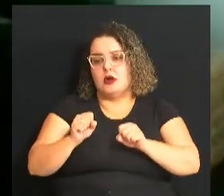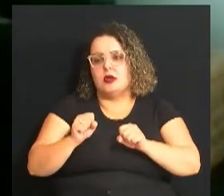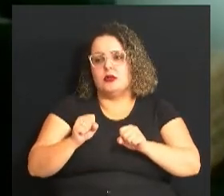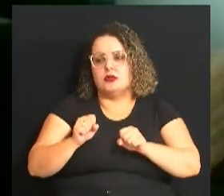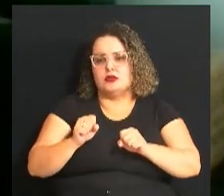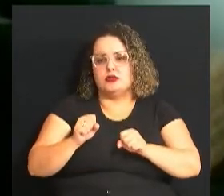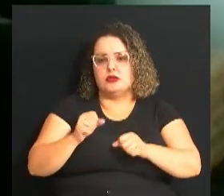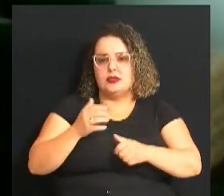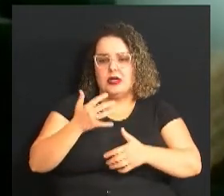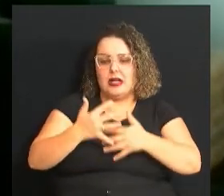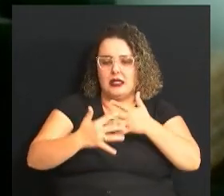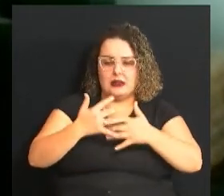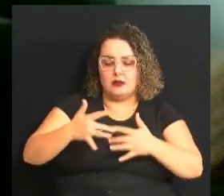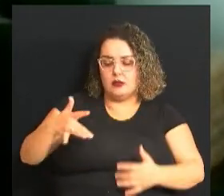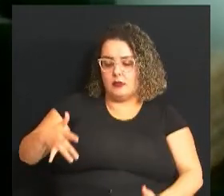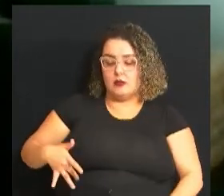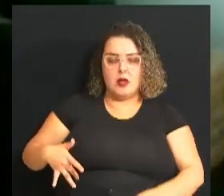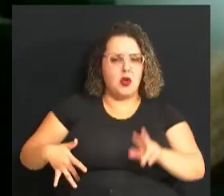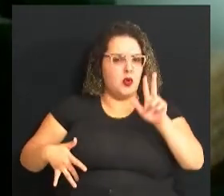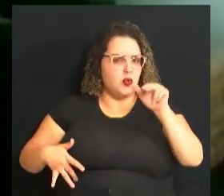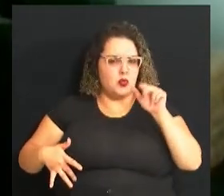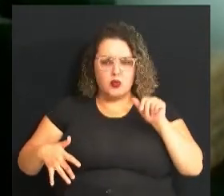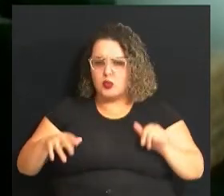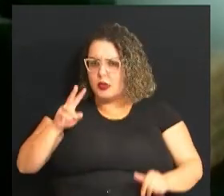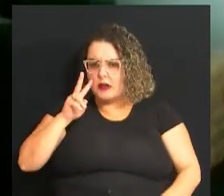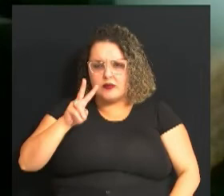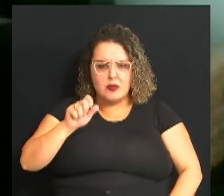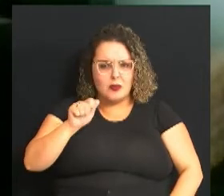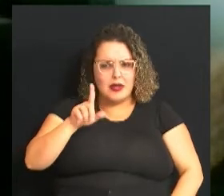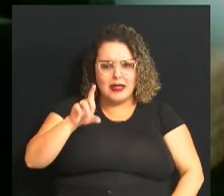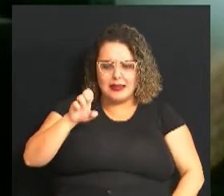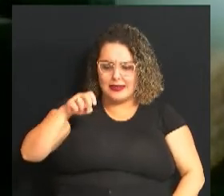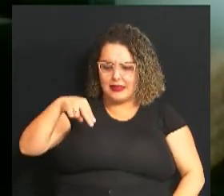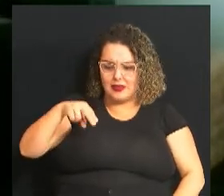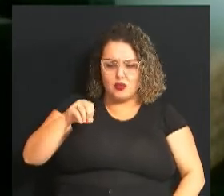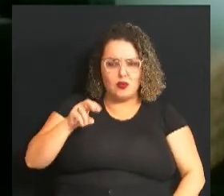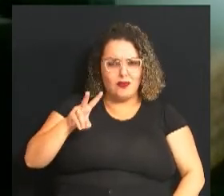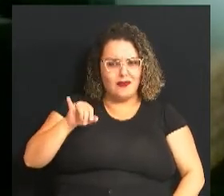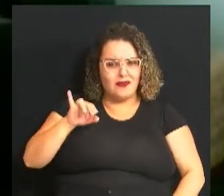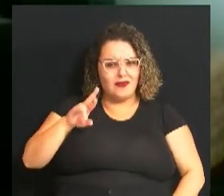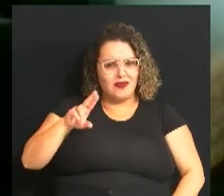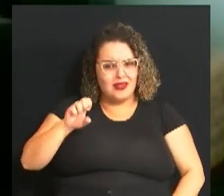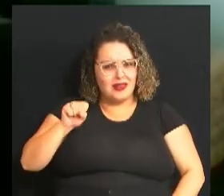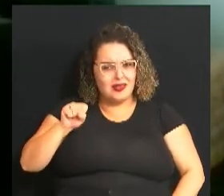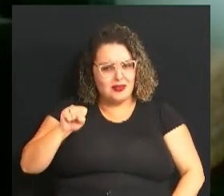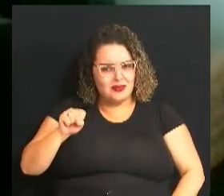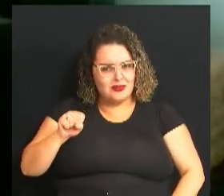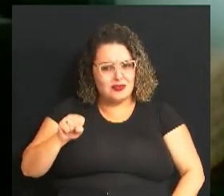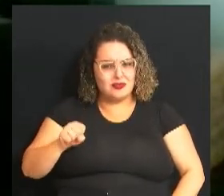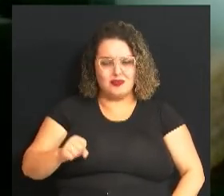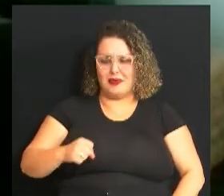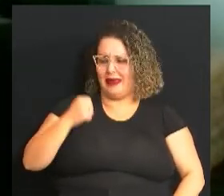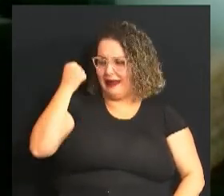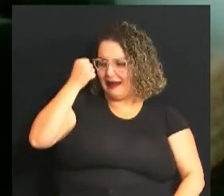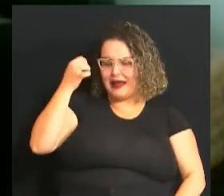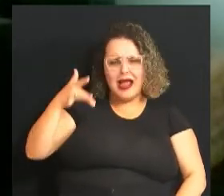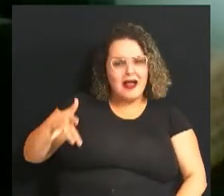mas nunca se viu o adenovírus provocando um quadro grave de comprometimento hepático, de